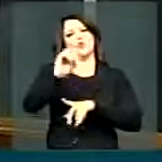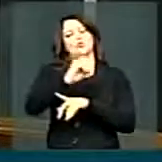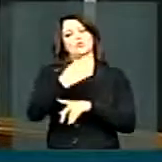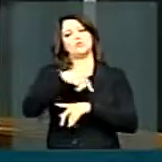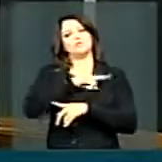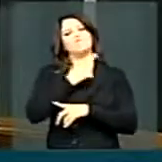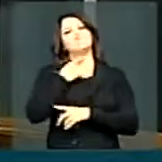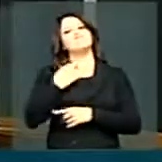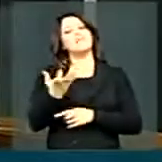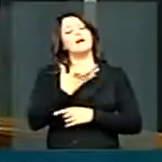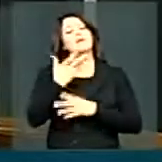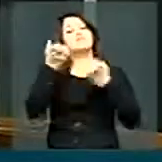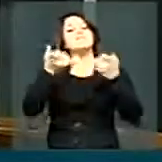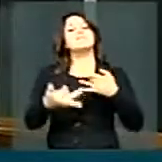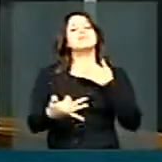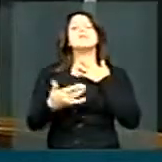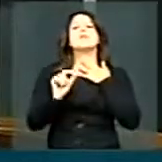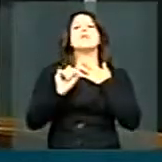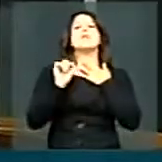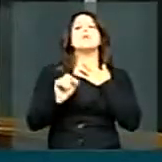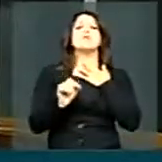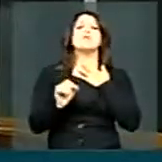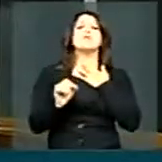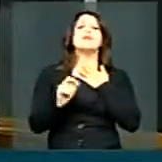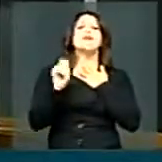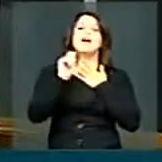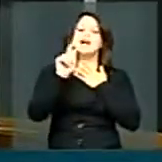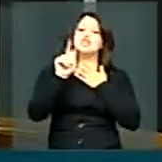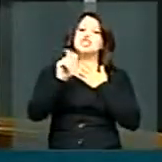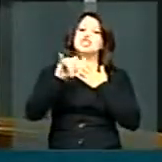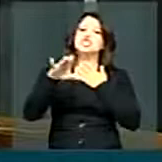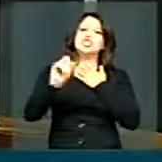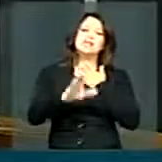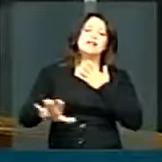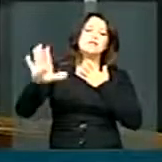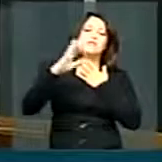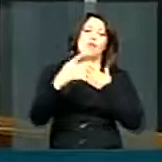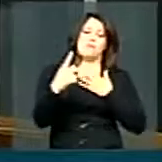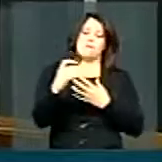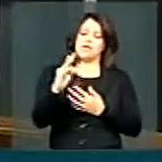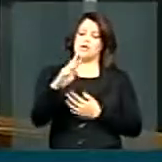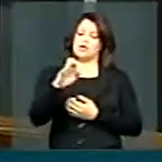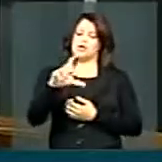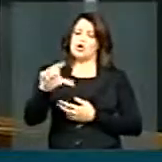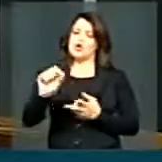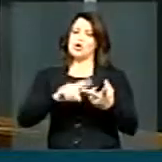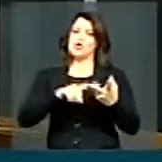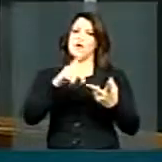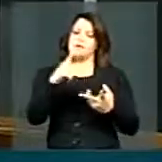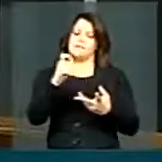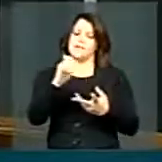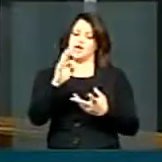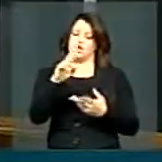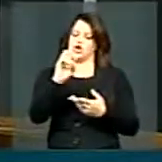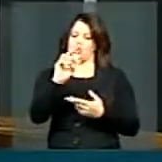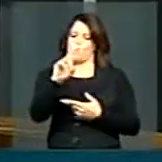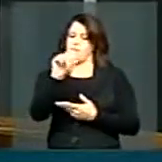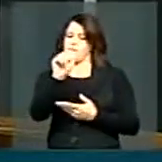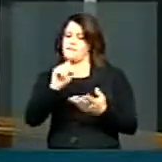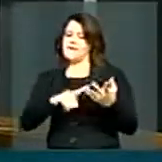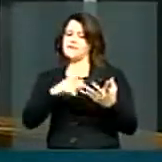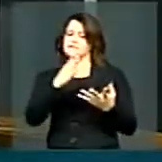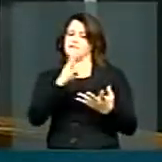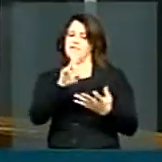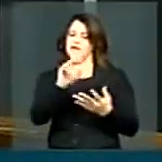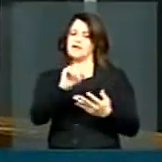nós queremos as explicações necessárias da Agência Nacional do Petróleo, da Petrobras, da da BR Distribuidora, da